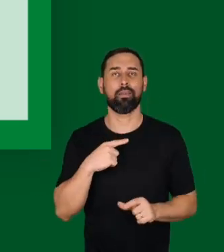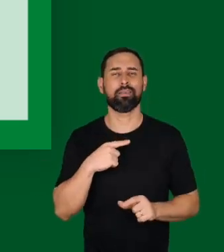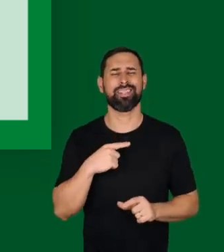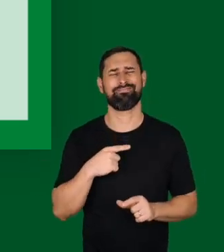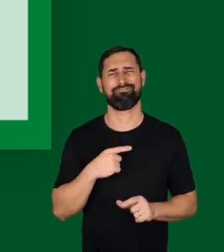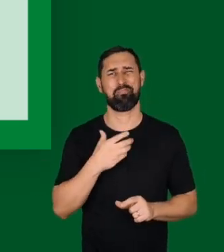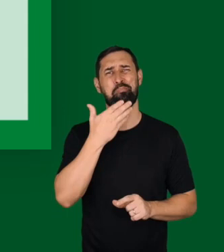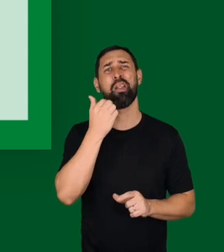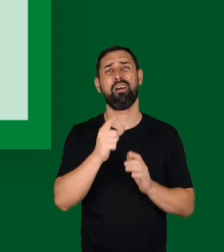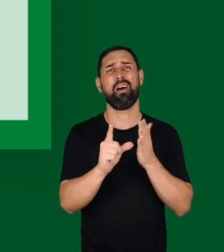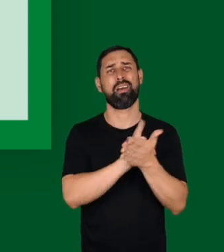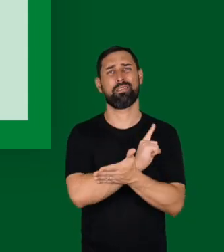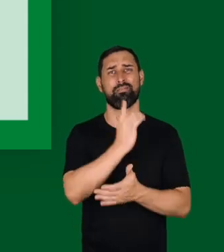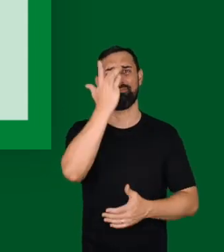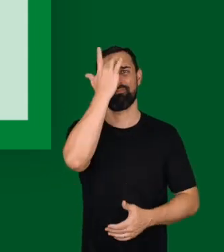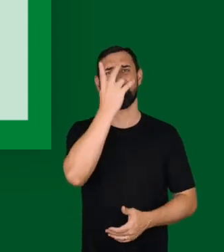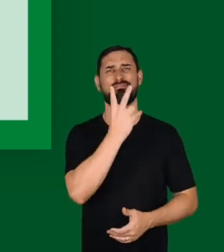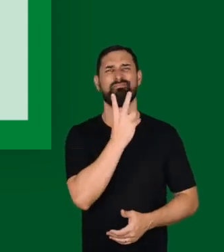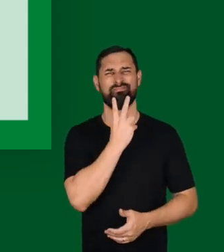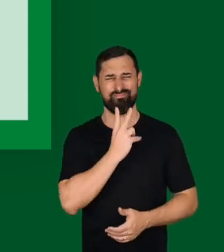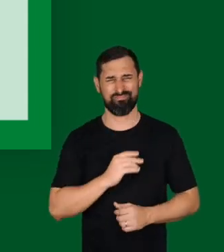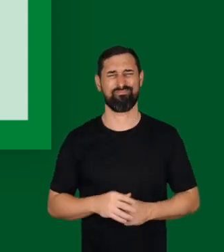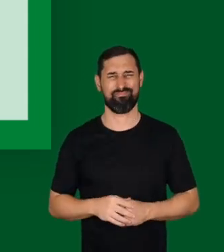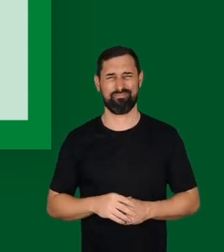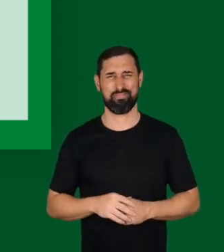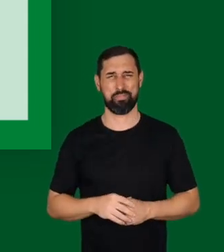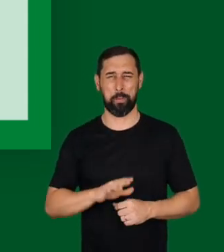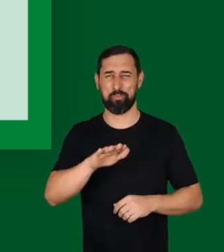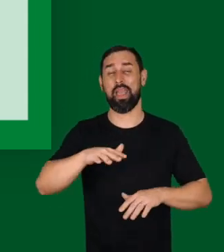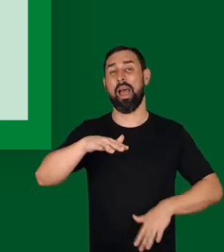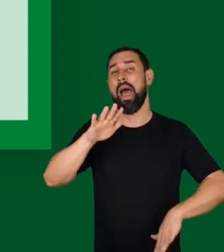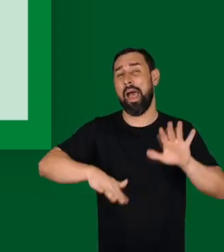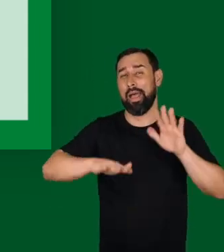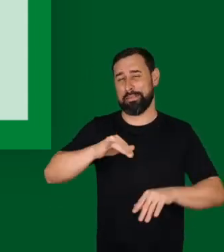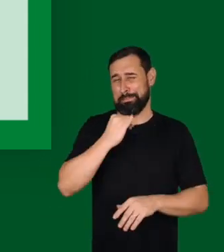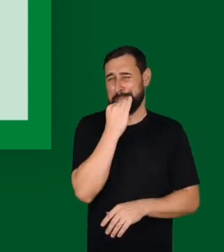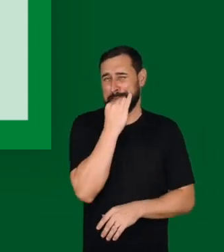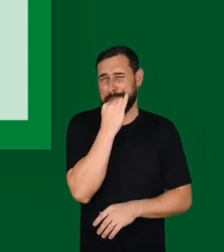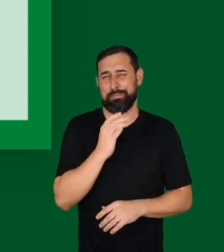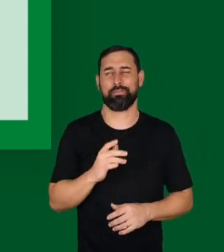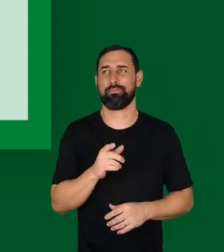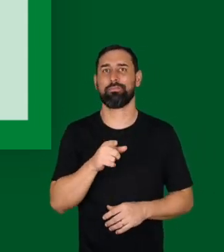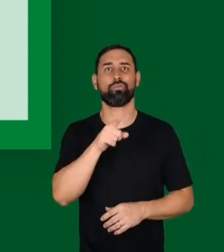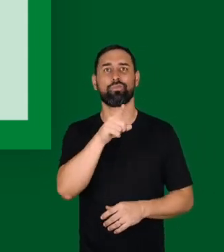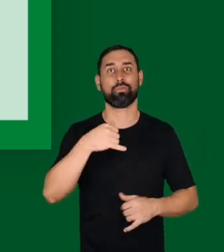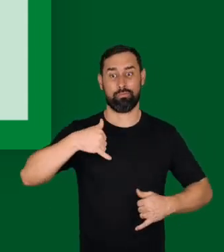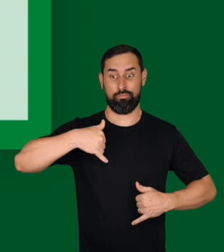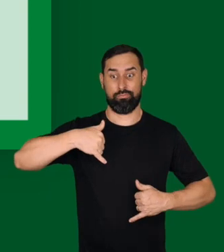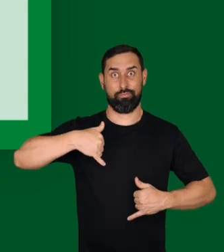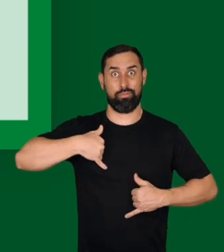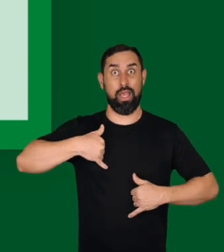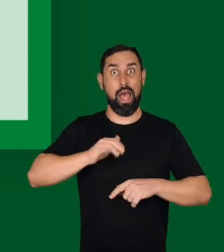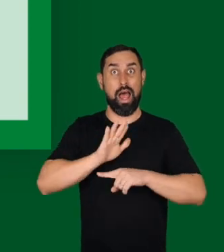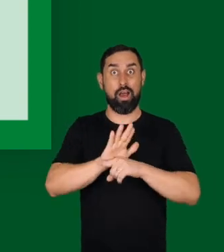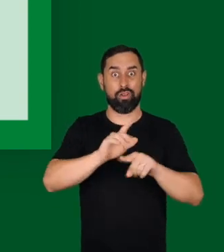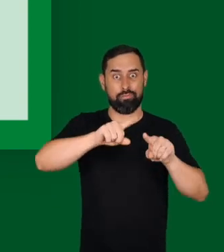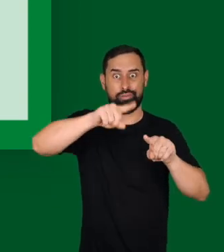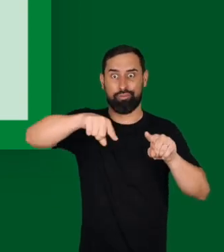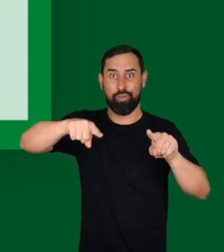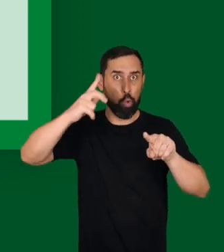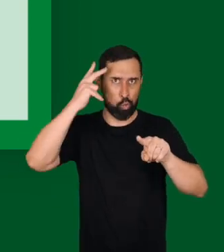criança que está acordada, é interessante que você cede essa criança. Às vezes, por exemplo, a gente vai fazer